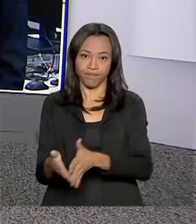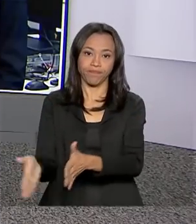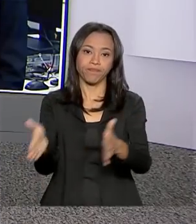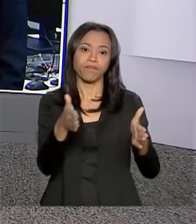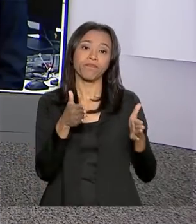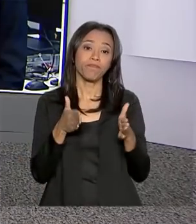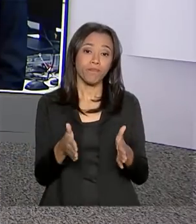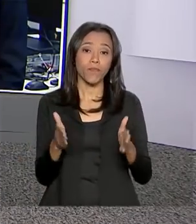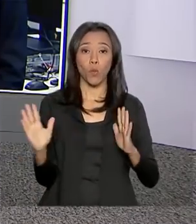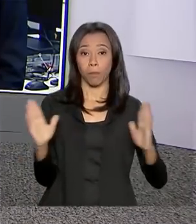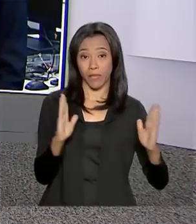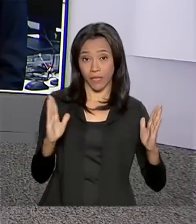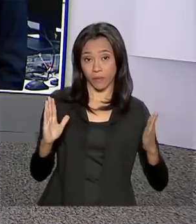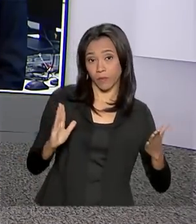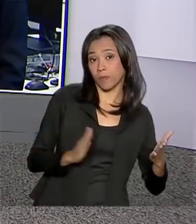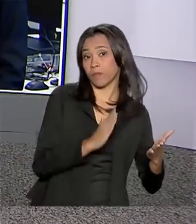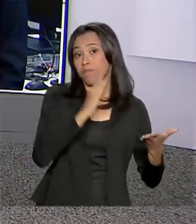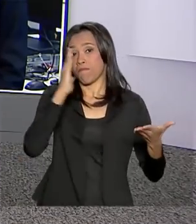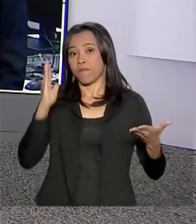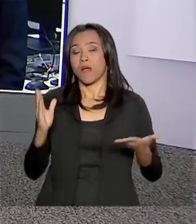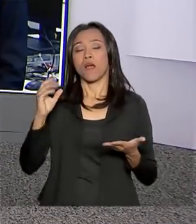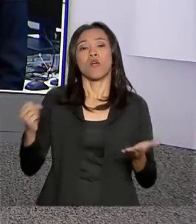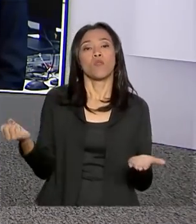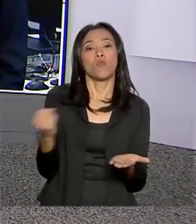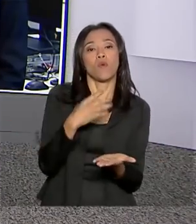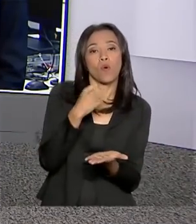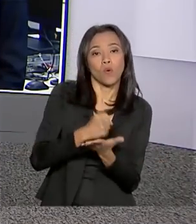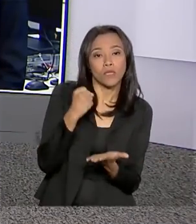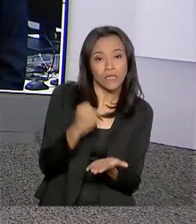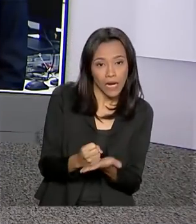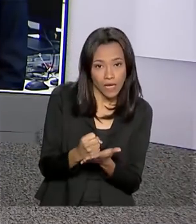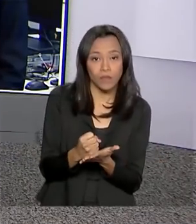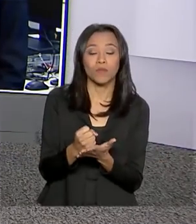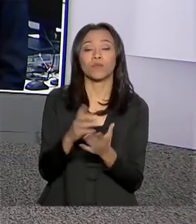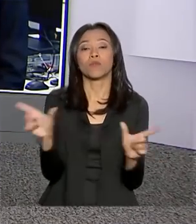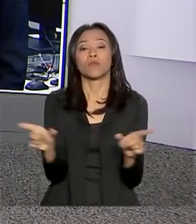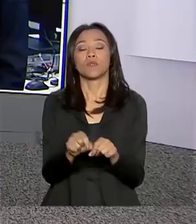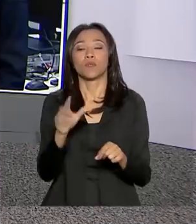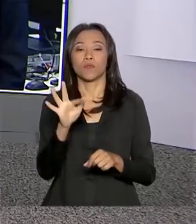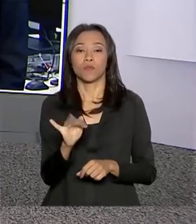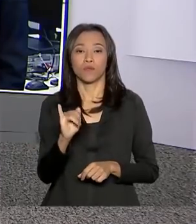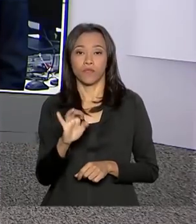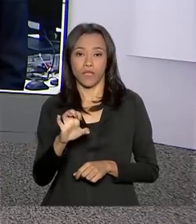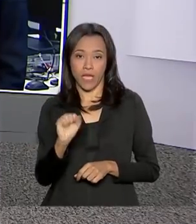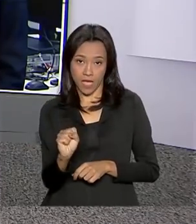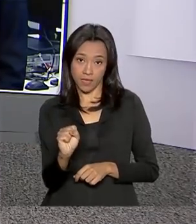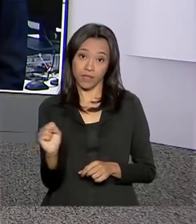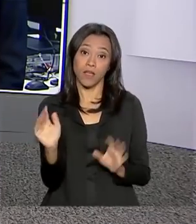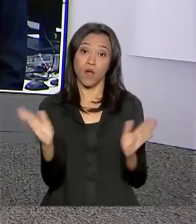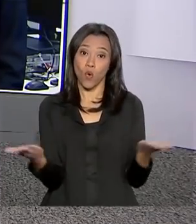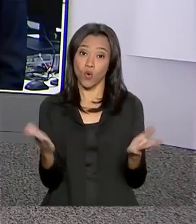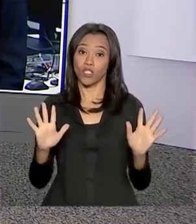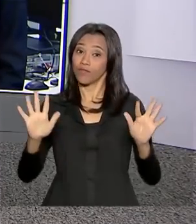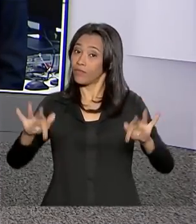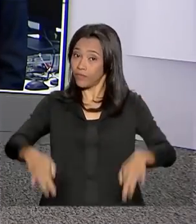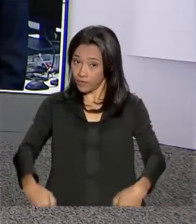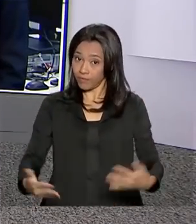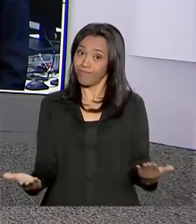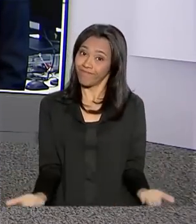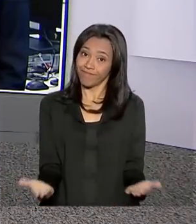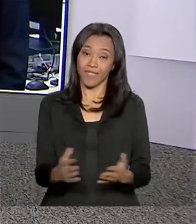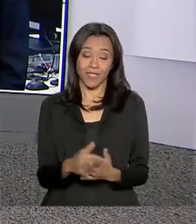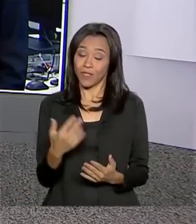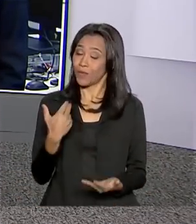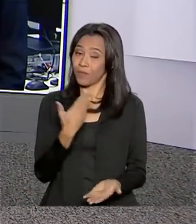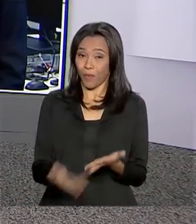o prazo estendido para renovar os contratos do fies termina hoje vamos então a são paulo o repórter ricardo ferraz tem as informações para a gente ficar não dá